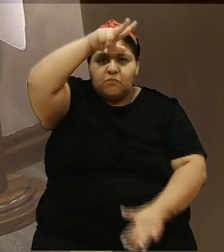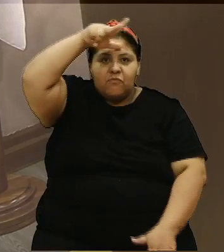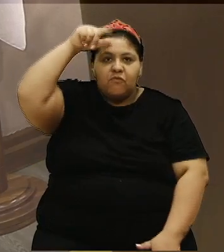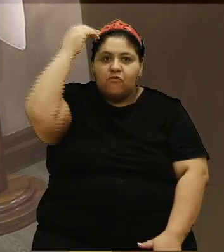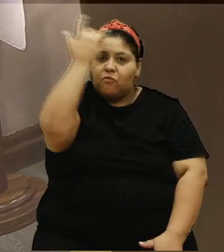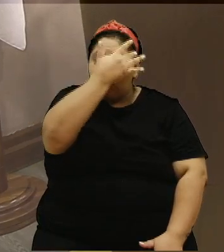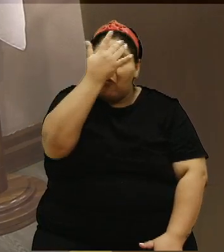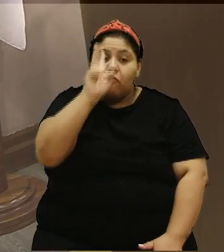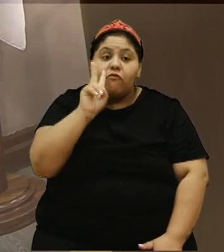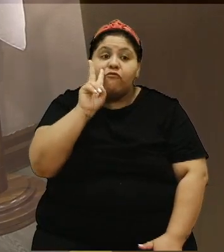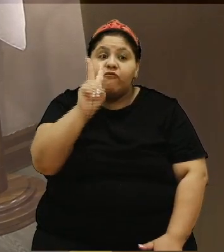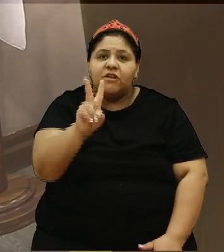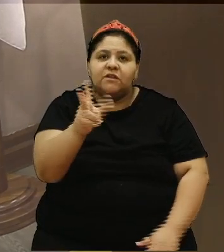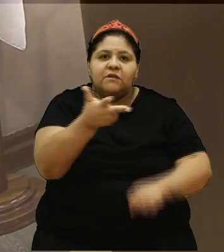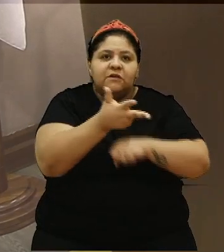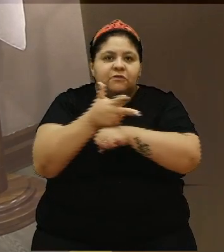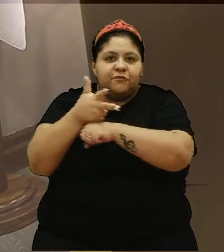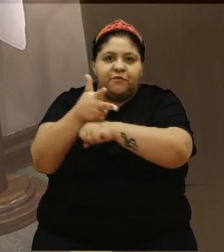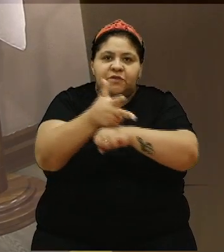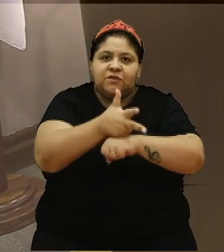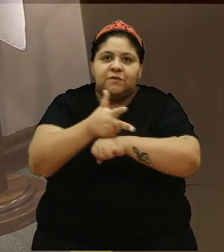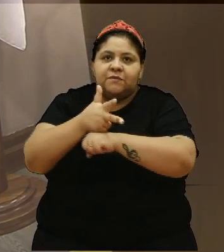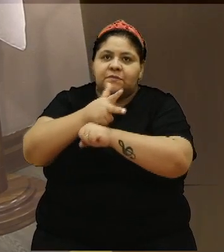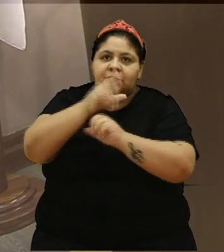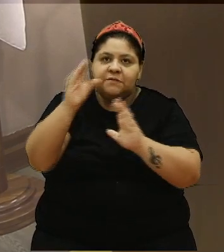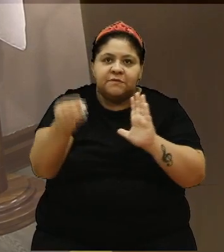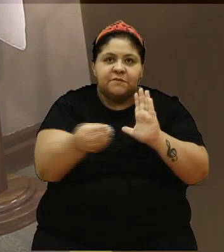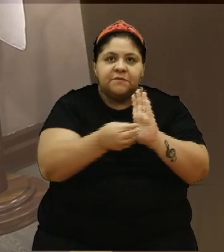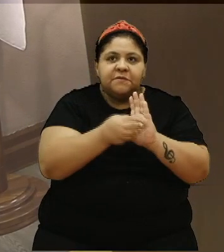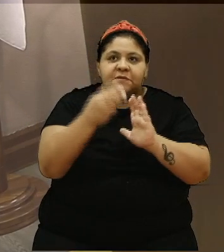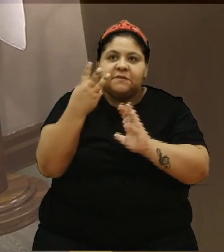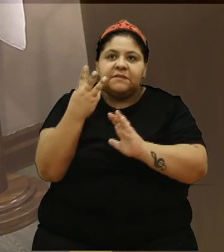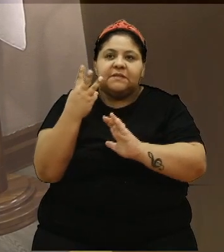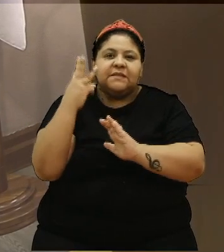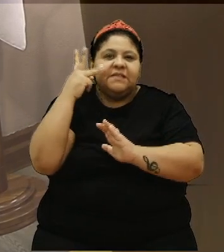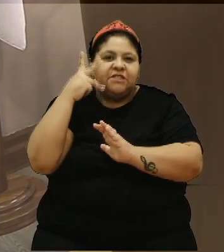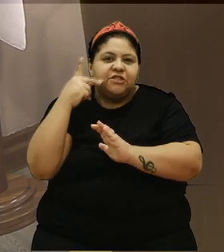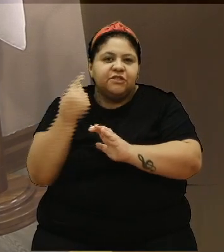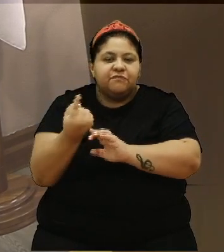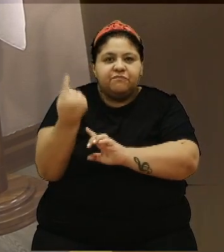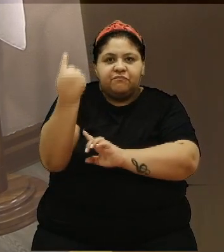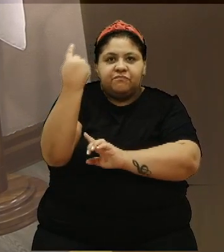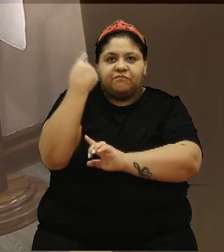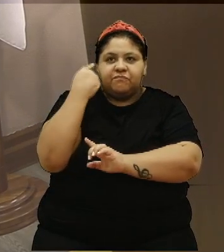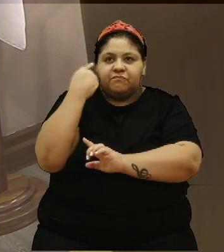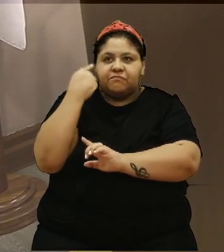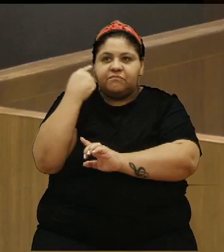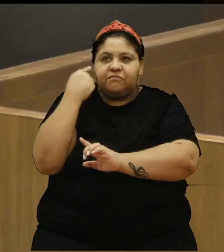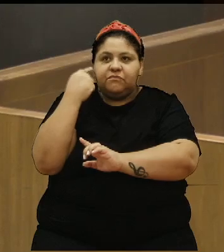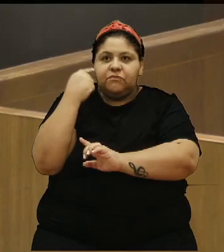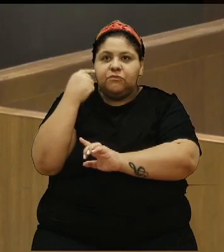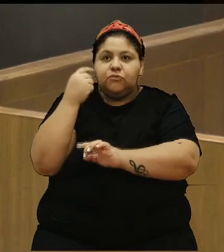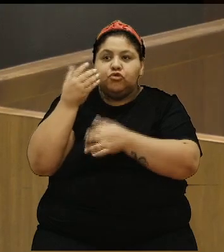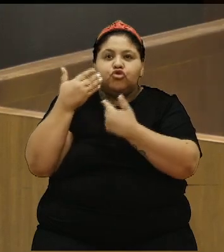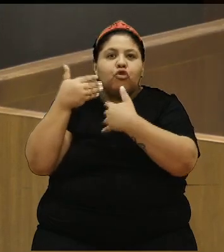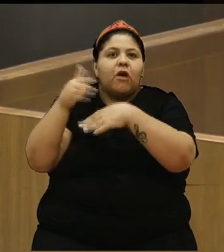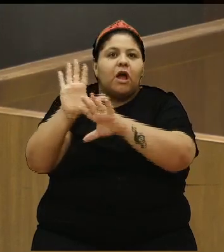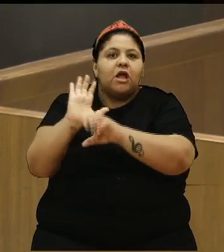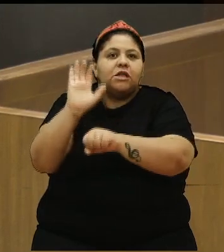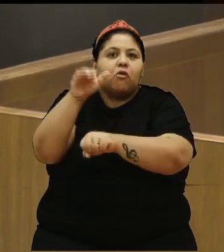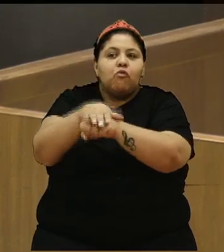e vejam o vídeo que ele publicou há 3 dias atrás, colocando a culpa, vereadora Estela,